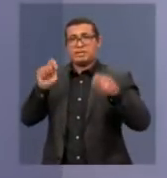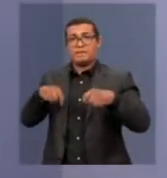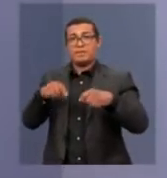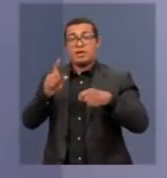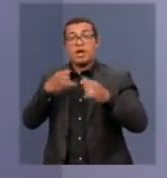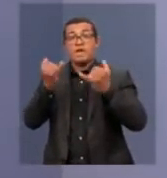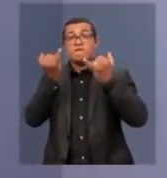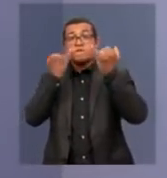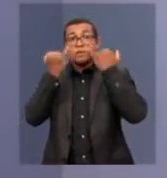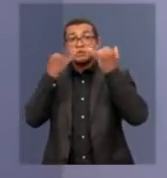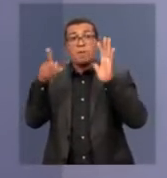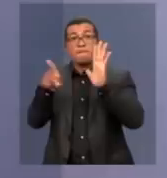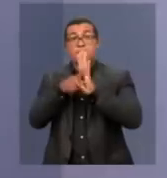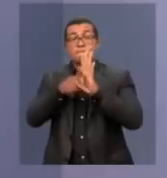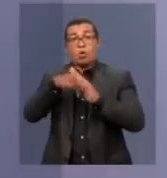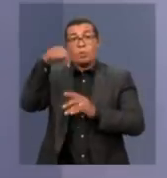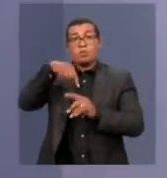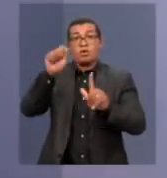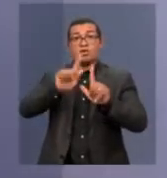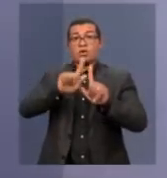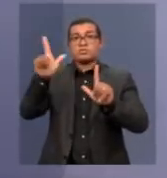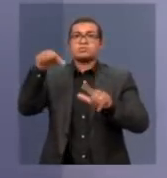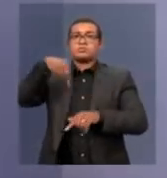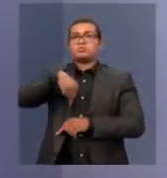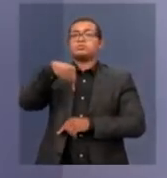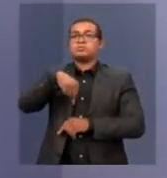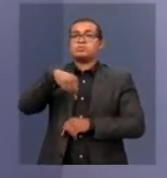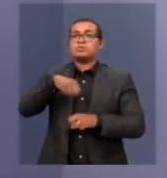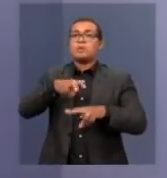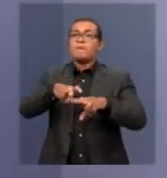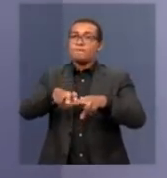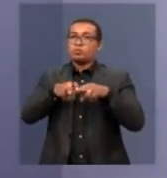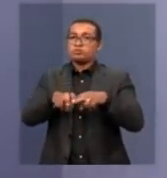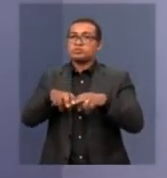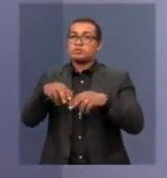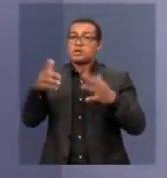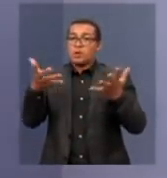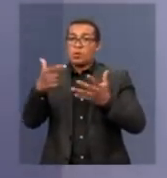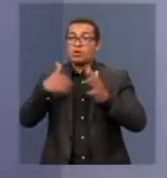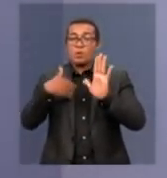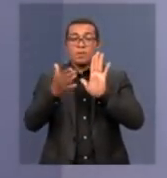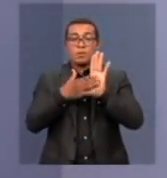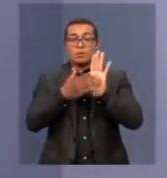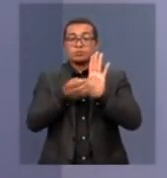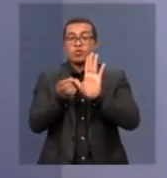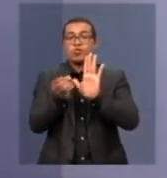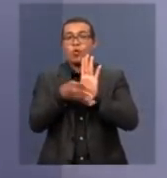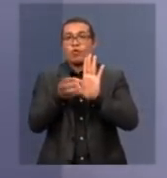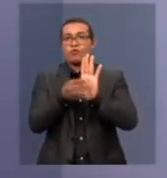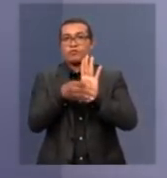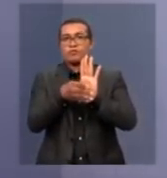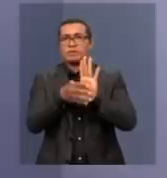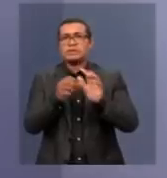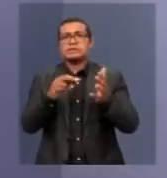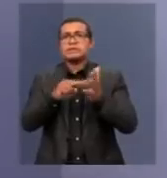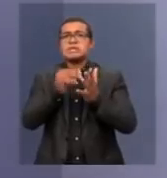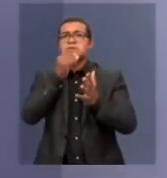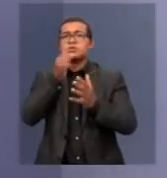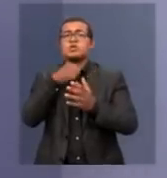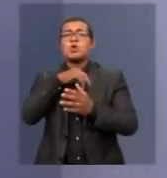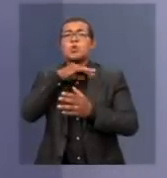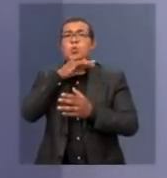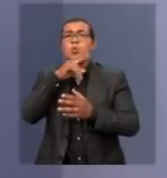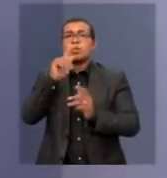própria emissora que nós estamos 8 portanto o que eu estou fazendo aqui é trazer uma nova proposta pessoal ele vai ruir porque tem que entregar um monte de